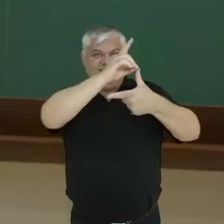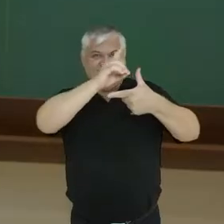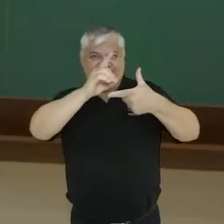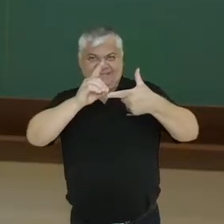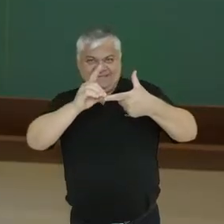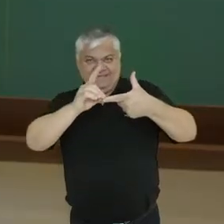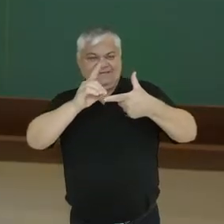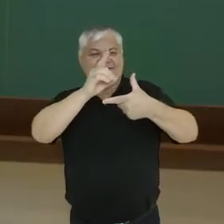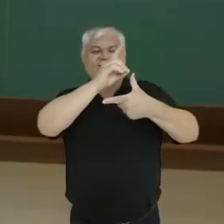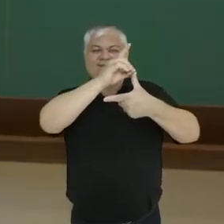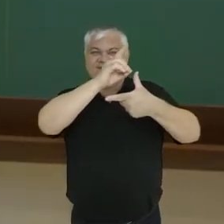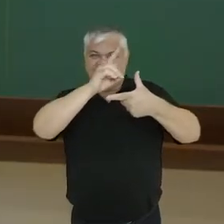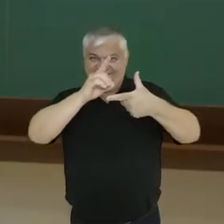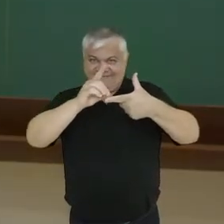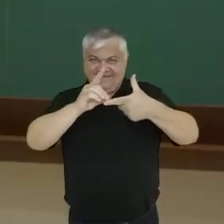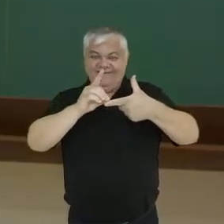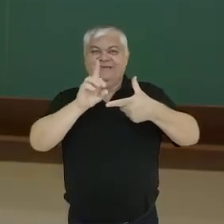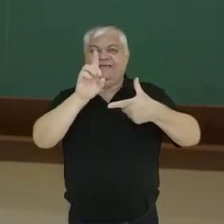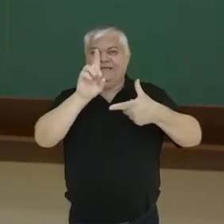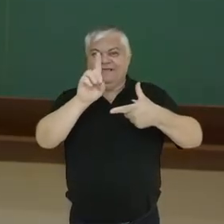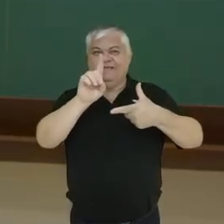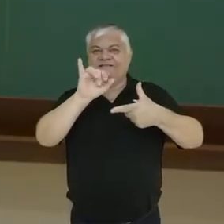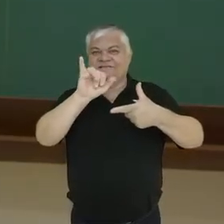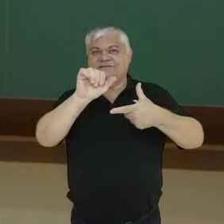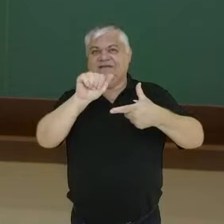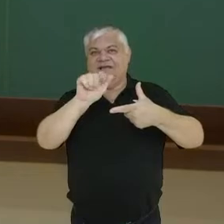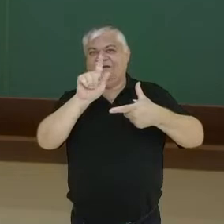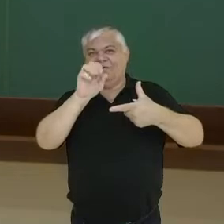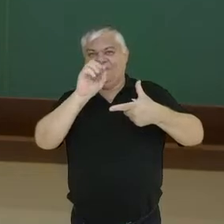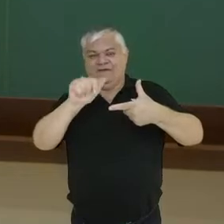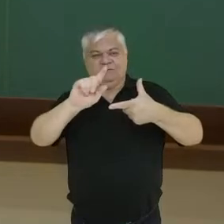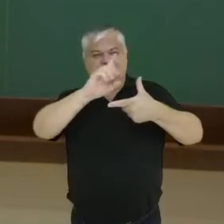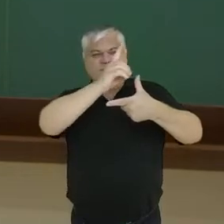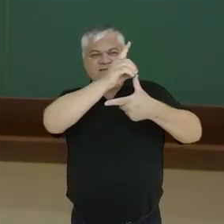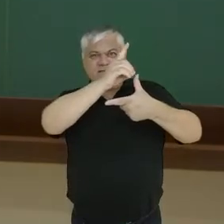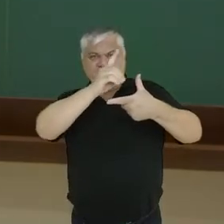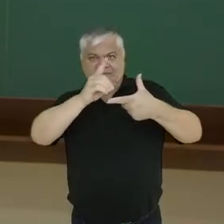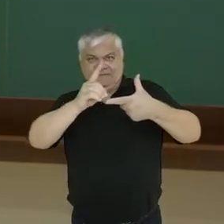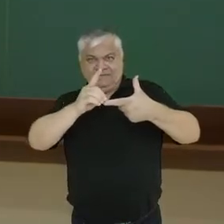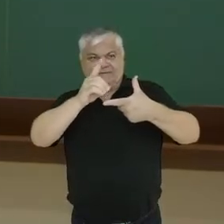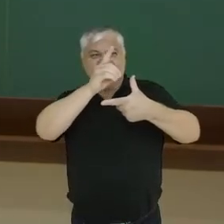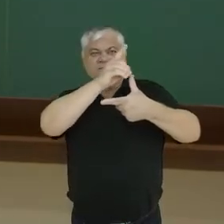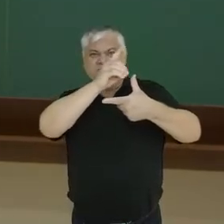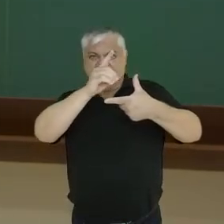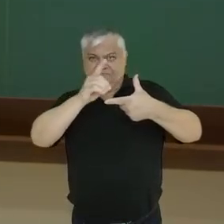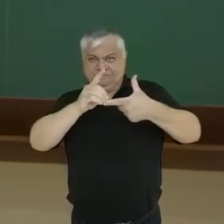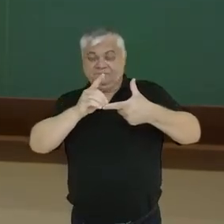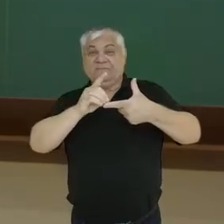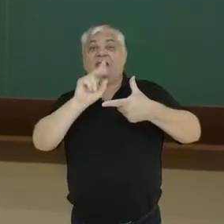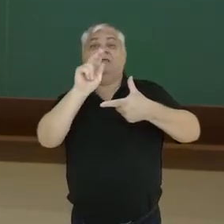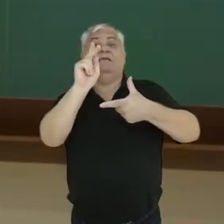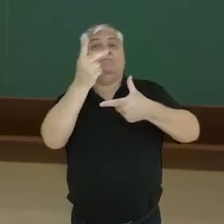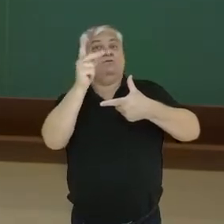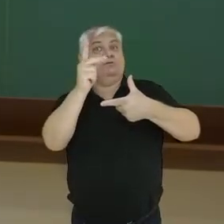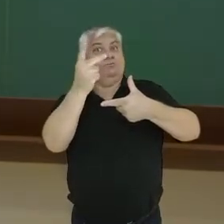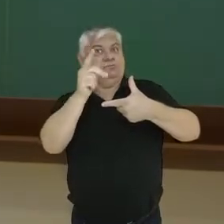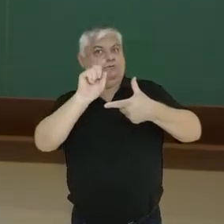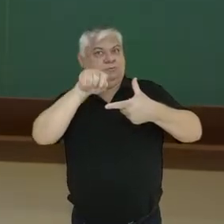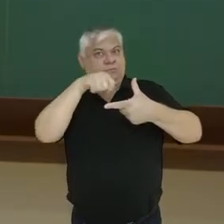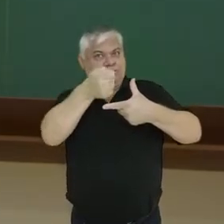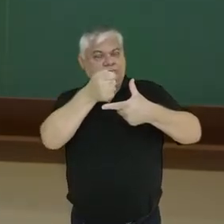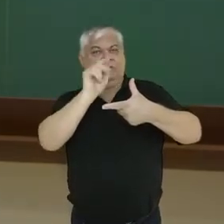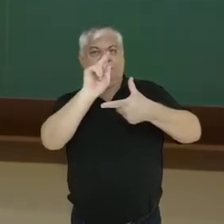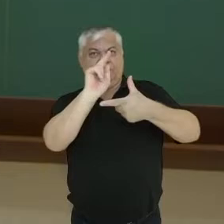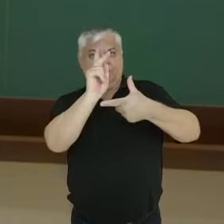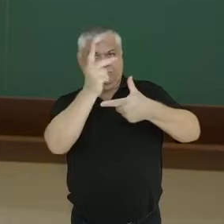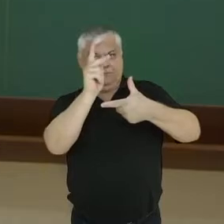C, a letra que você quiser, tá bom? Eu usei a D. Então, a D é a própria hipotenusa. Então, essa medida que ele